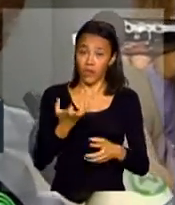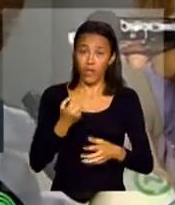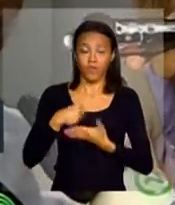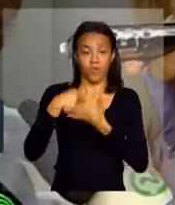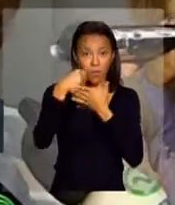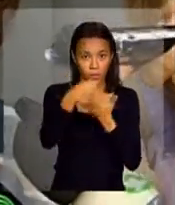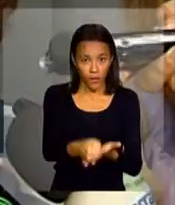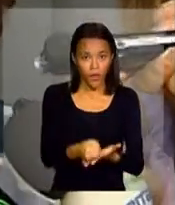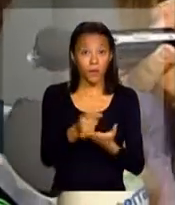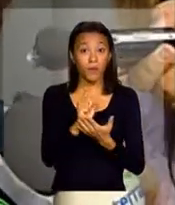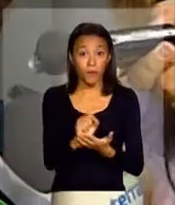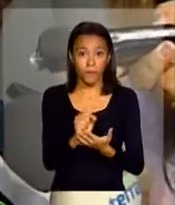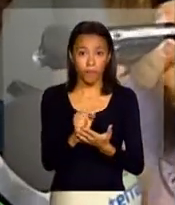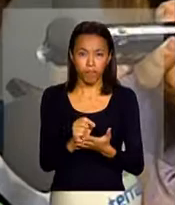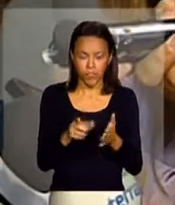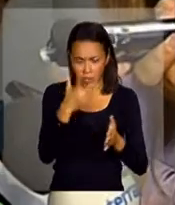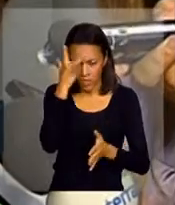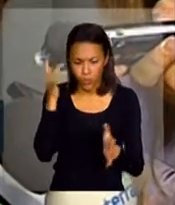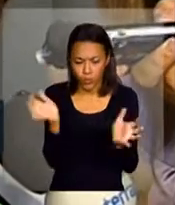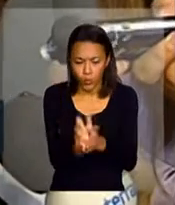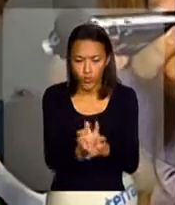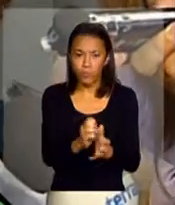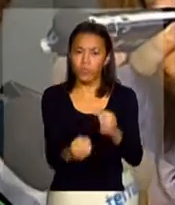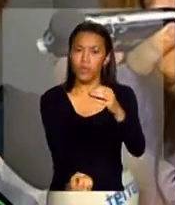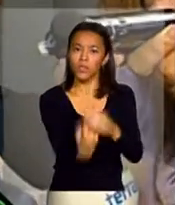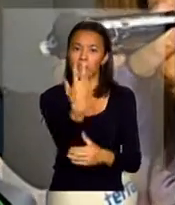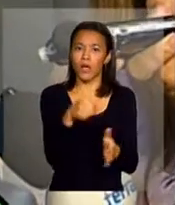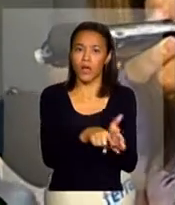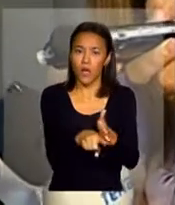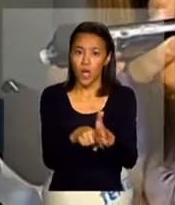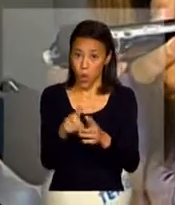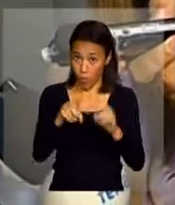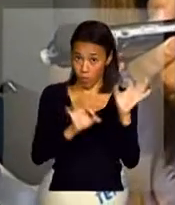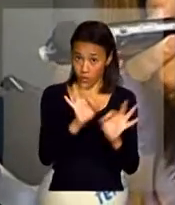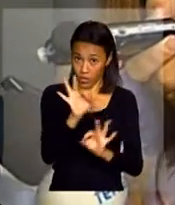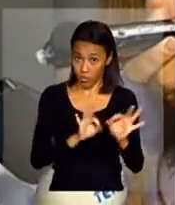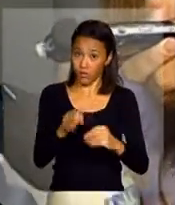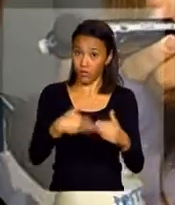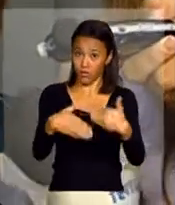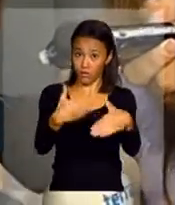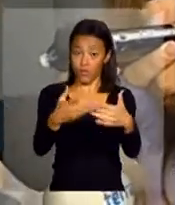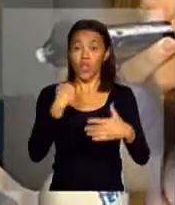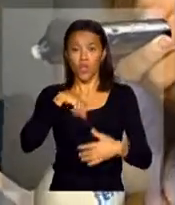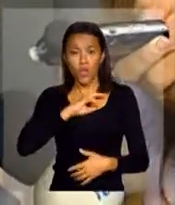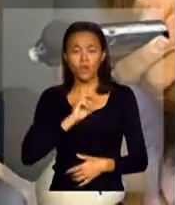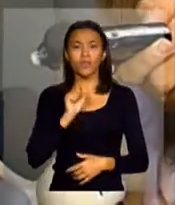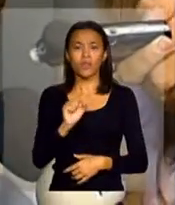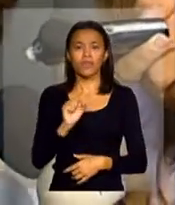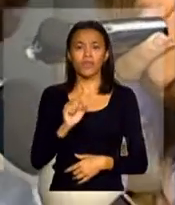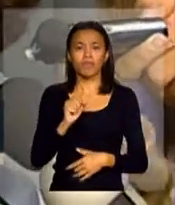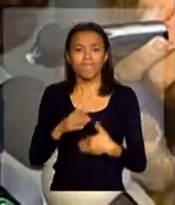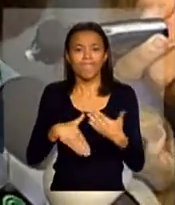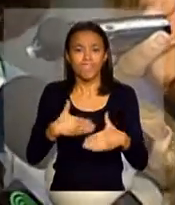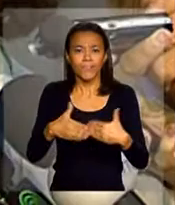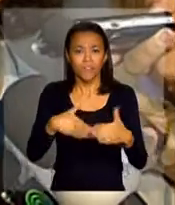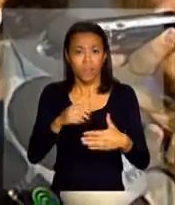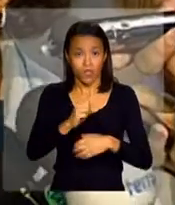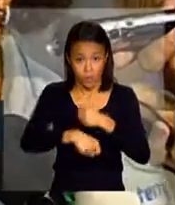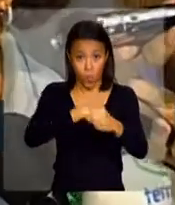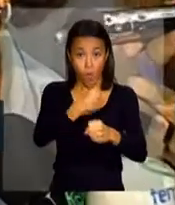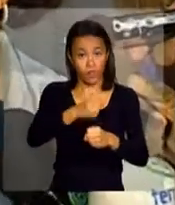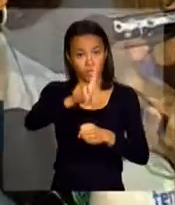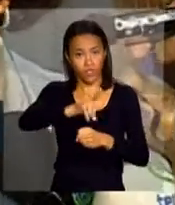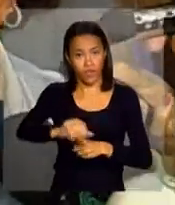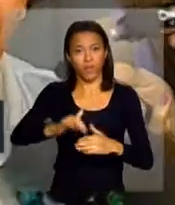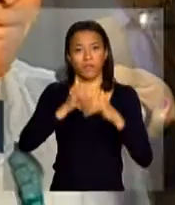Fundo Amazônia uma rede aí de pesquisadores na Amazônia, tá? Um projeto que está sendo desenvolvido junto com a FINEP. Então nós estamos caminhando com esses meios e ano que vem estaremos anunciando